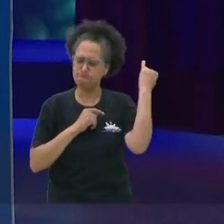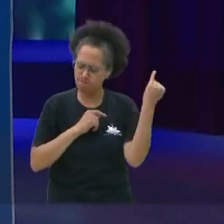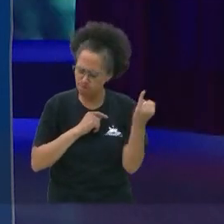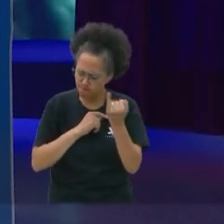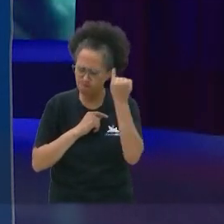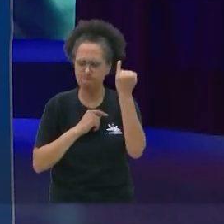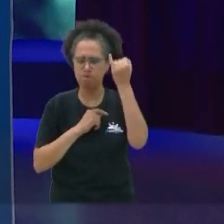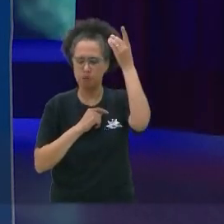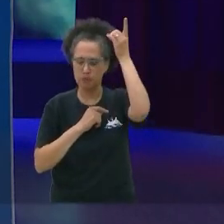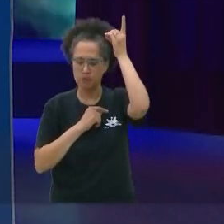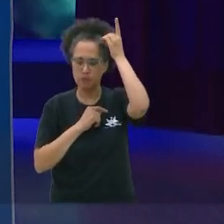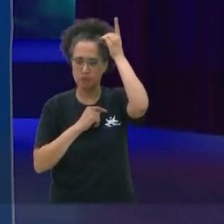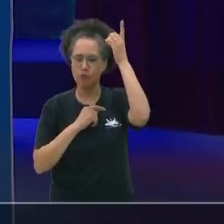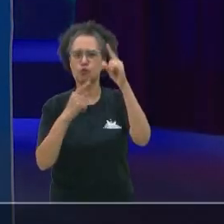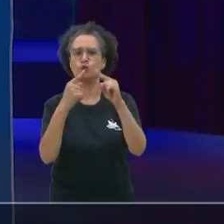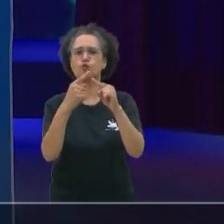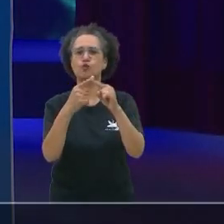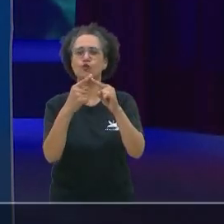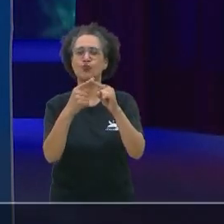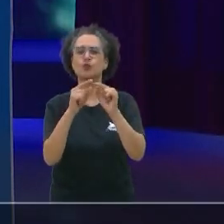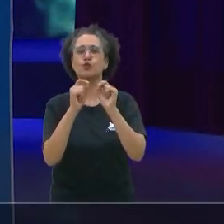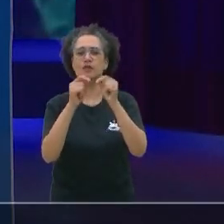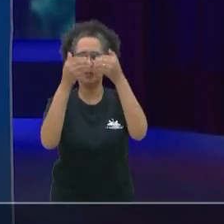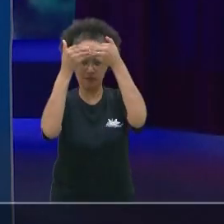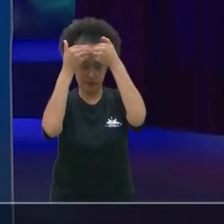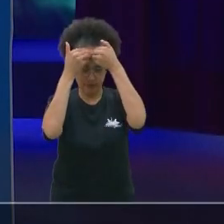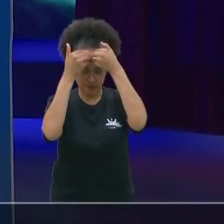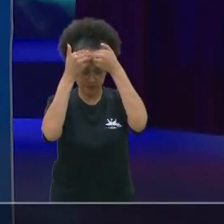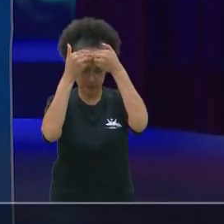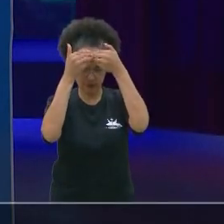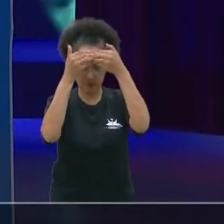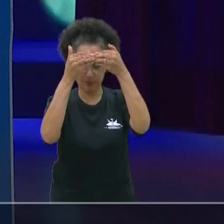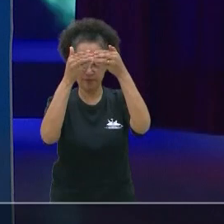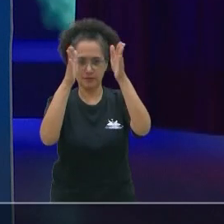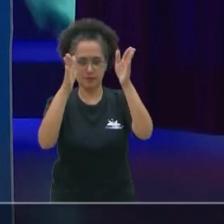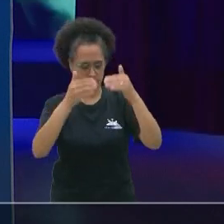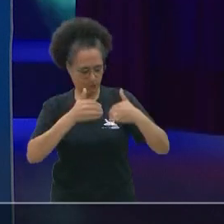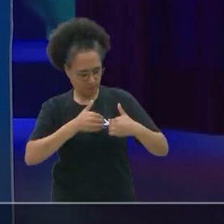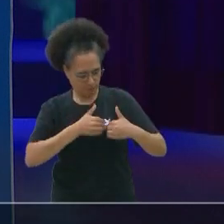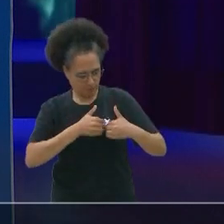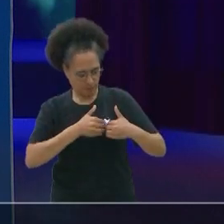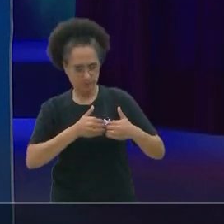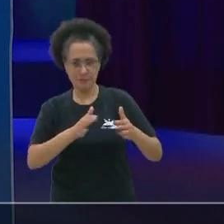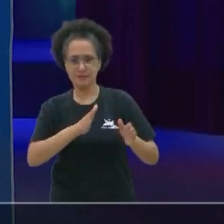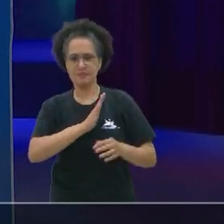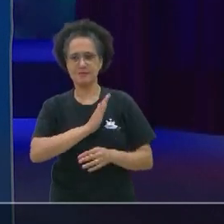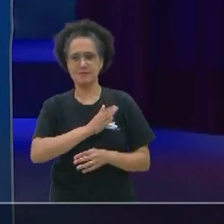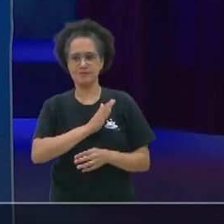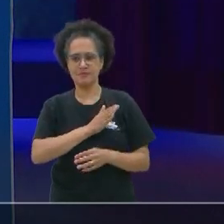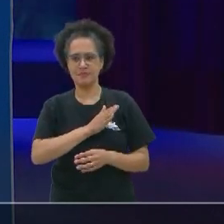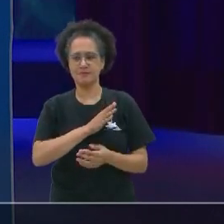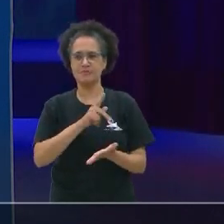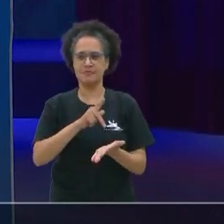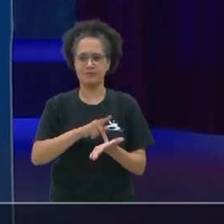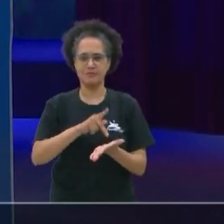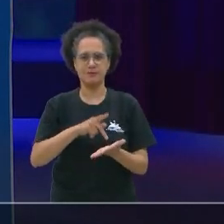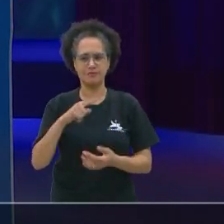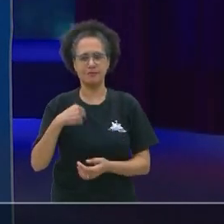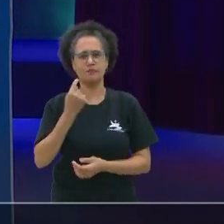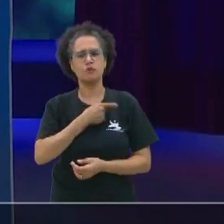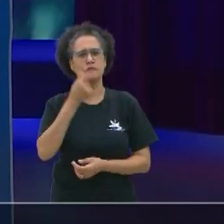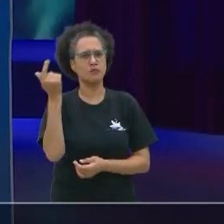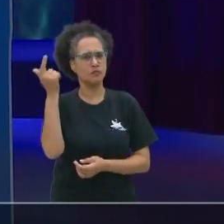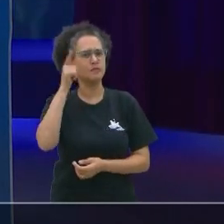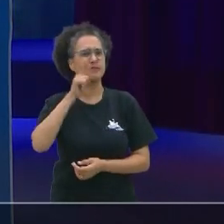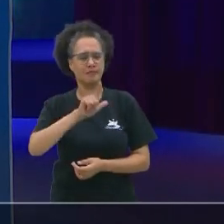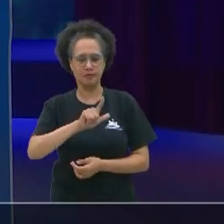este dom, pois ele abre a nossa mente, o nosso coração, para que realmente nós